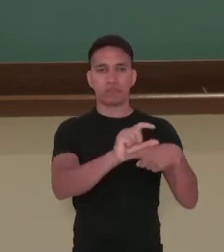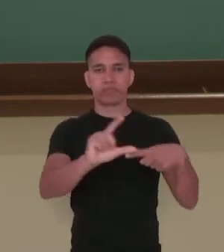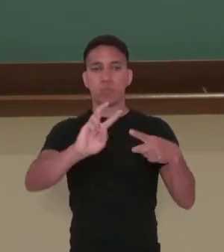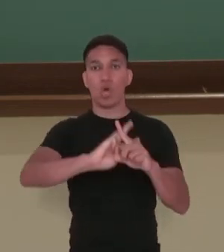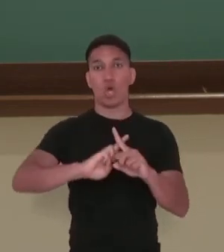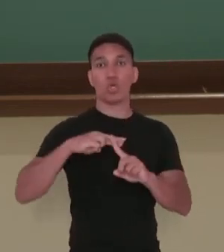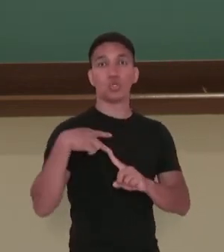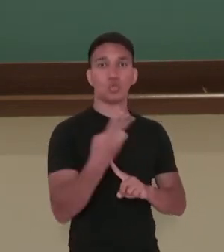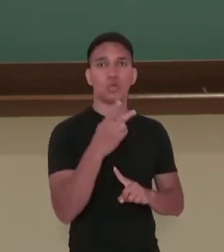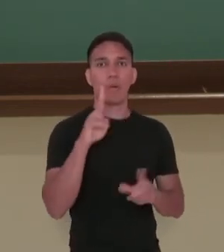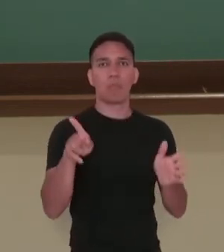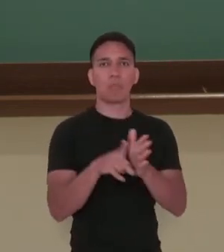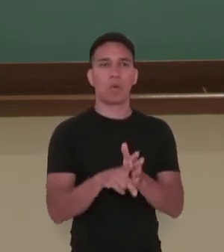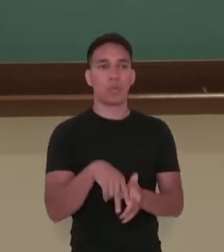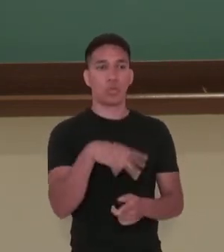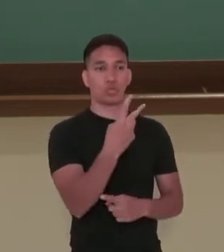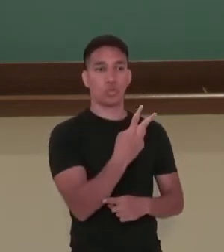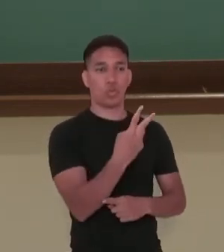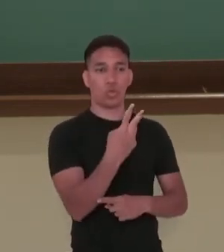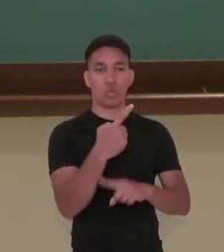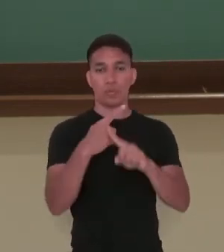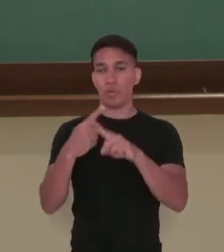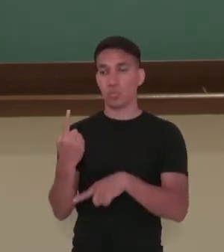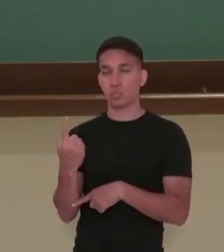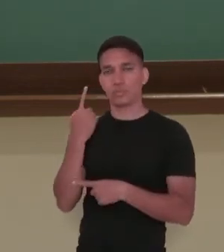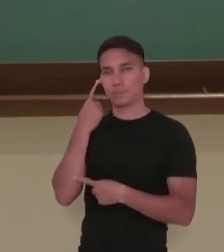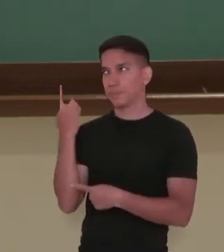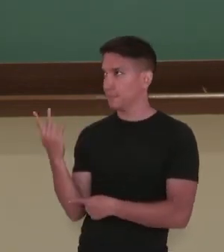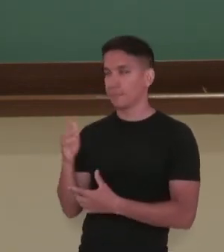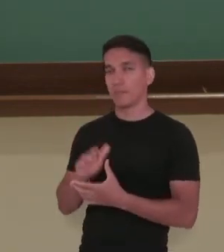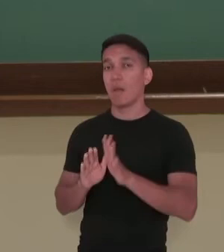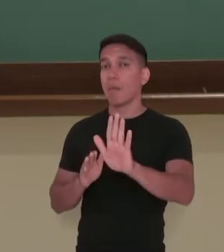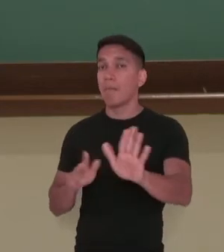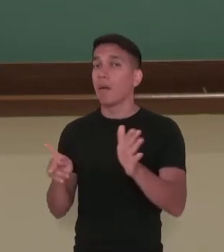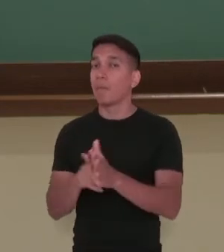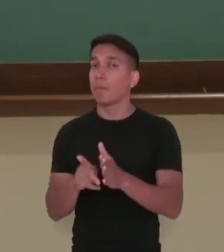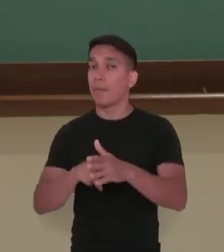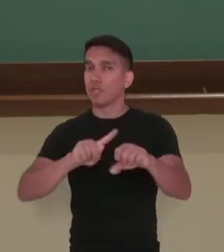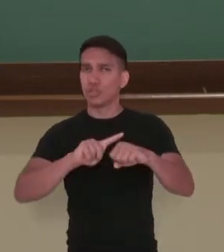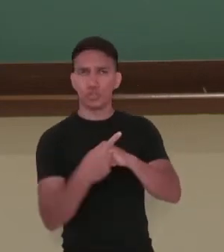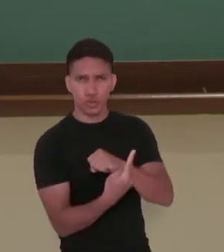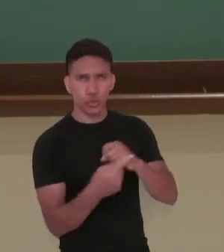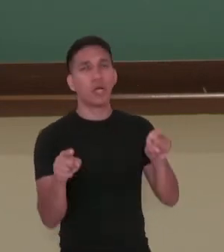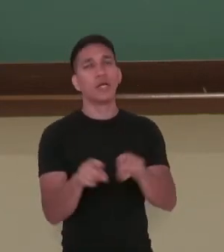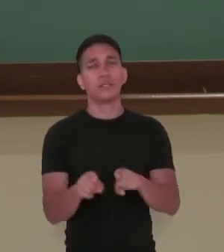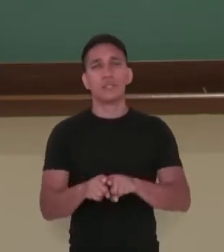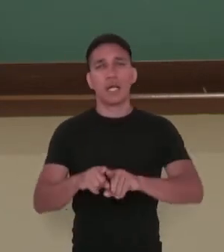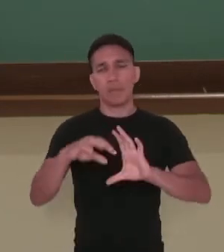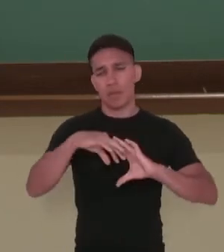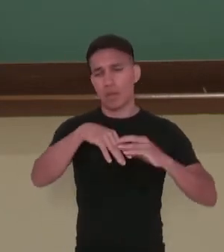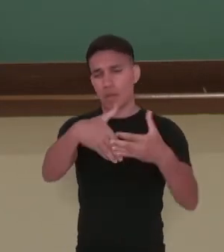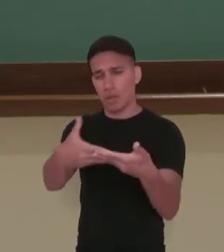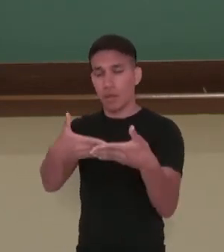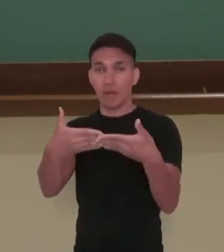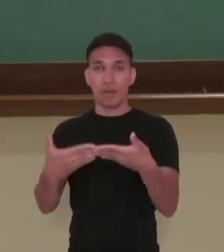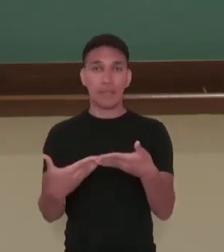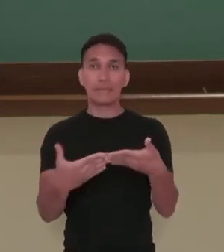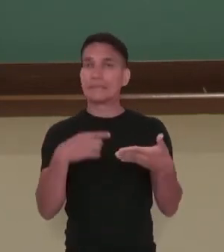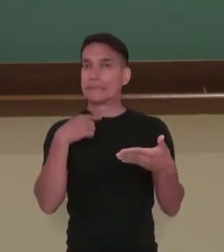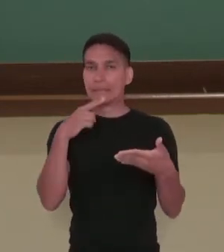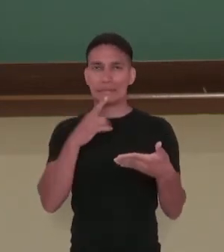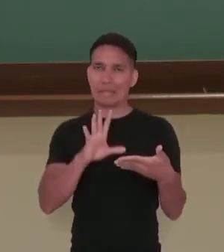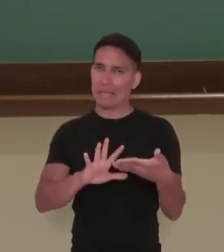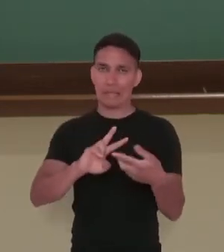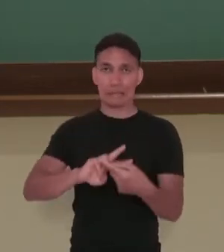escala 2:1. Mas na geografia e na cartografia não tem lógica